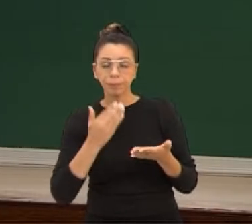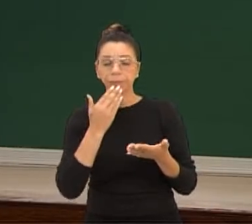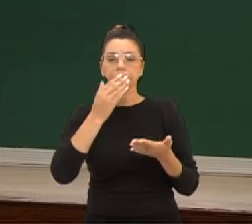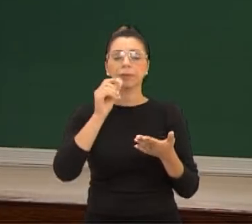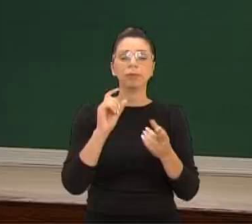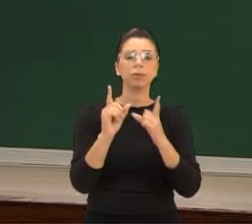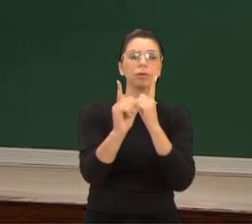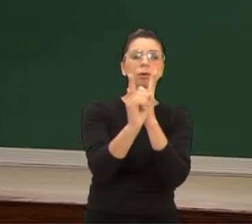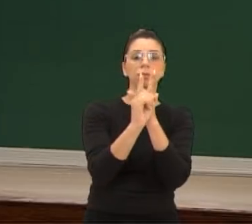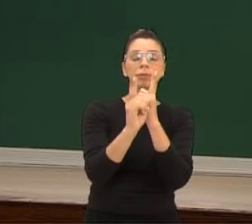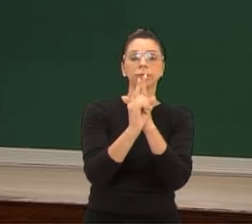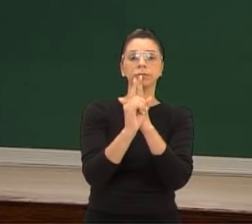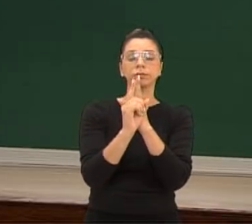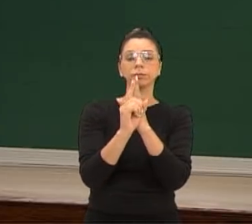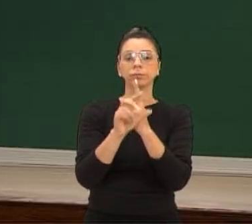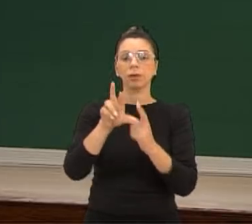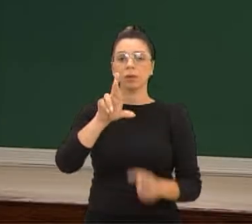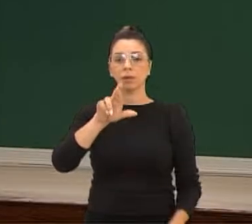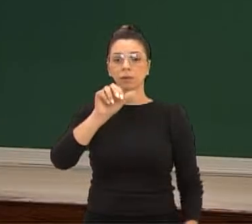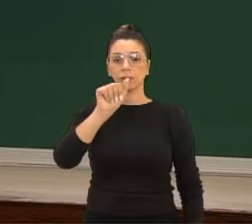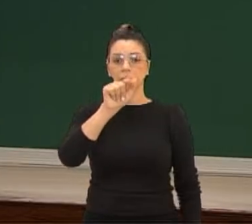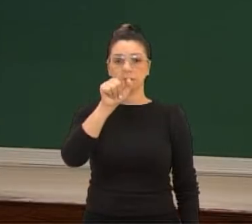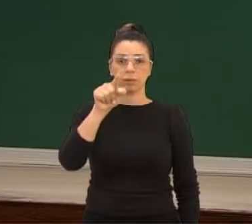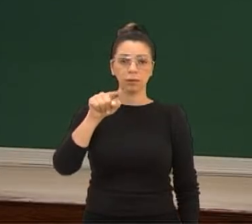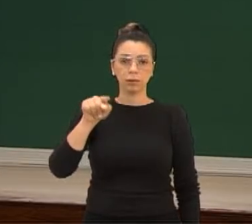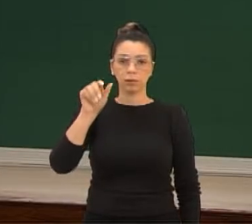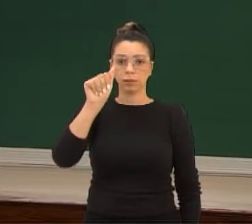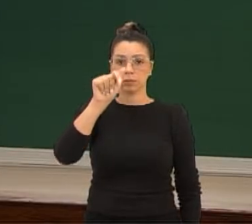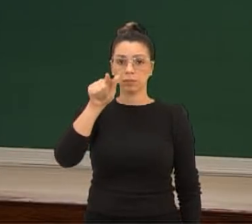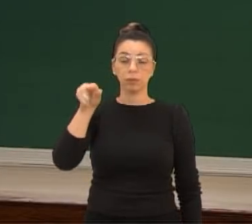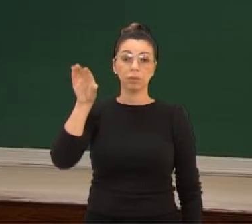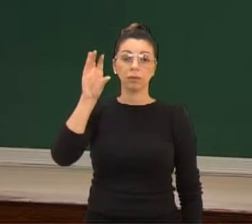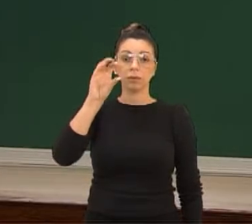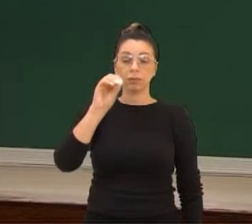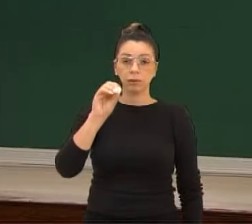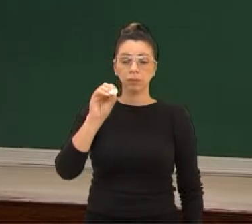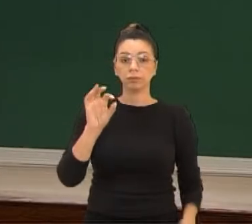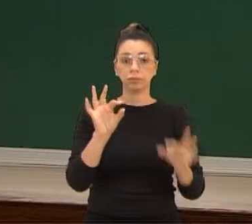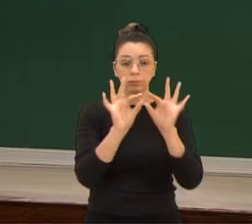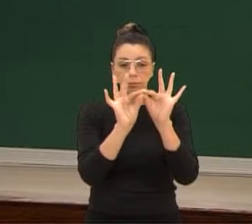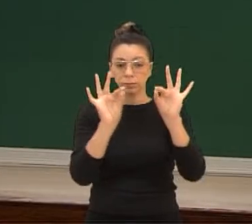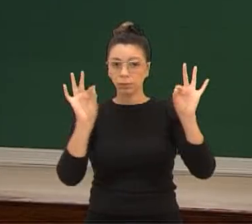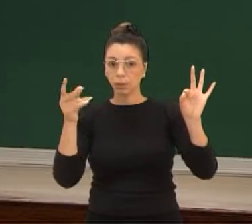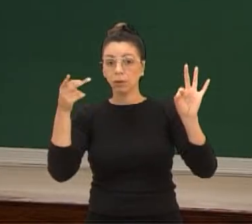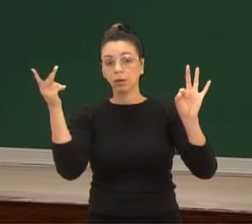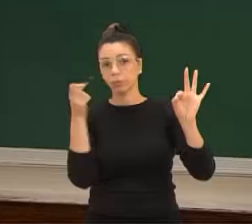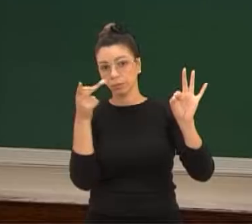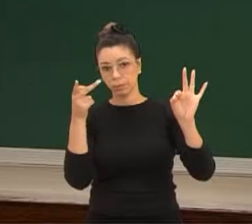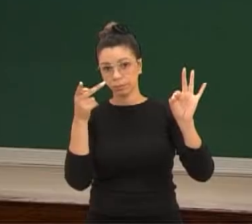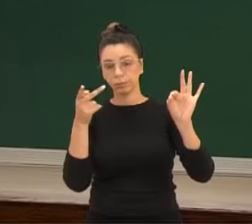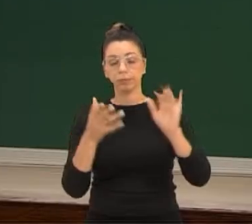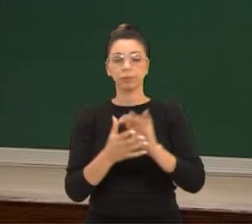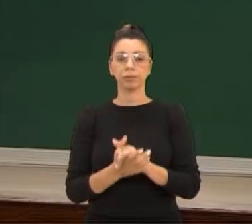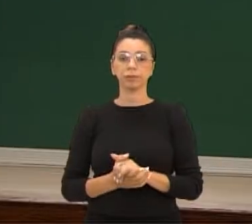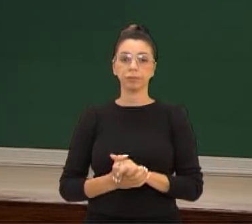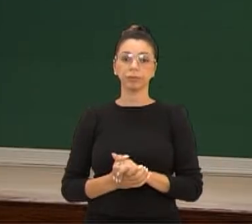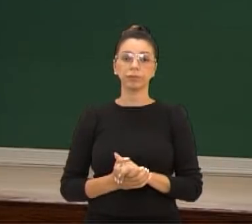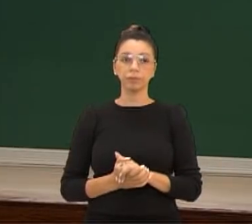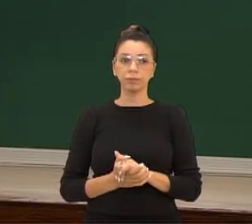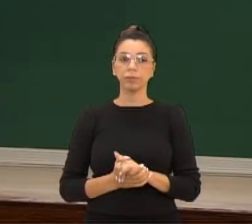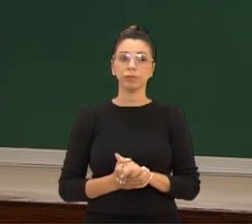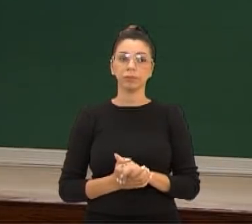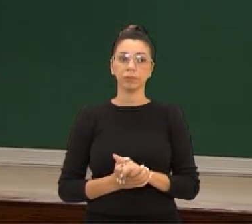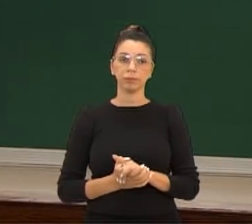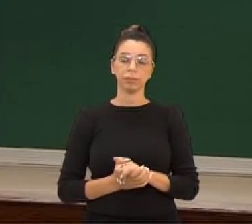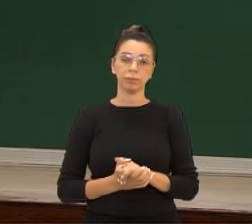você encontrar a razão entre essas duas circunferências, entre o comprimento dessas duas circunferências. Razão